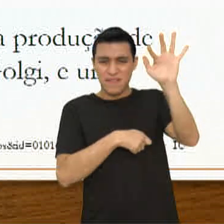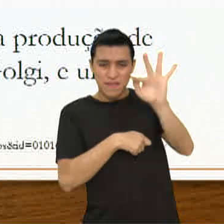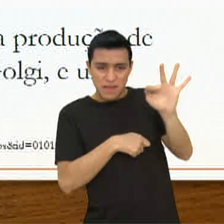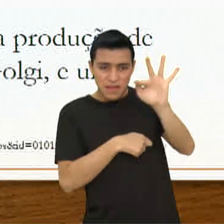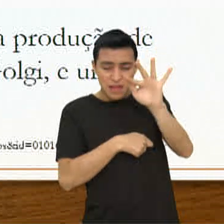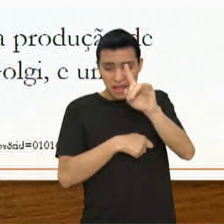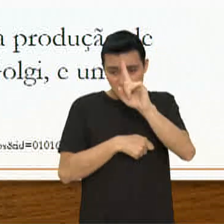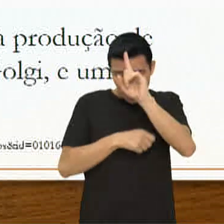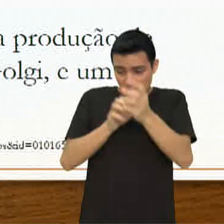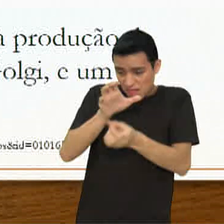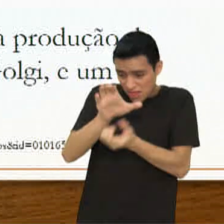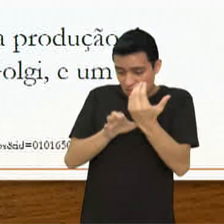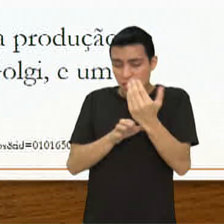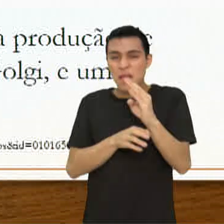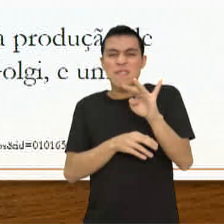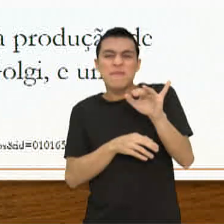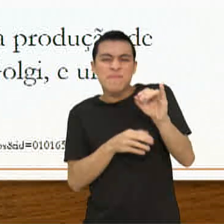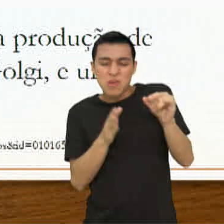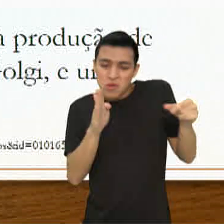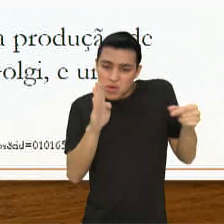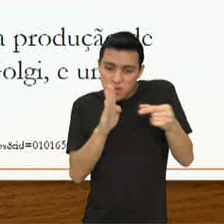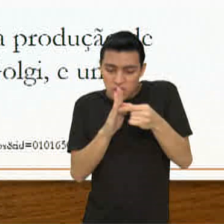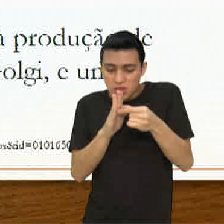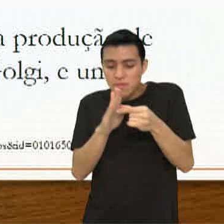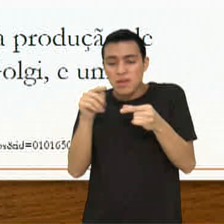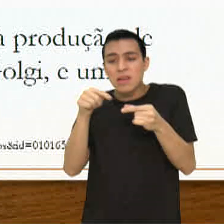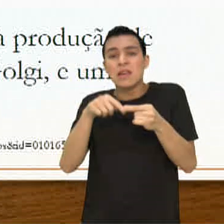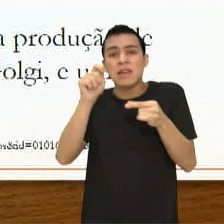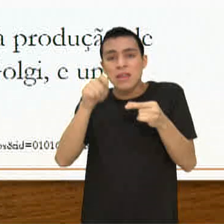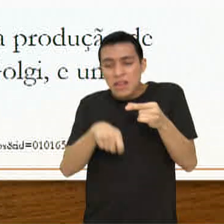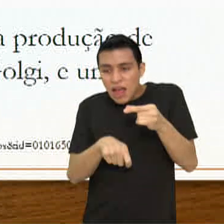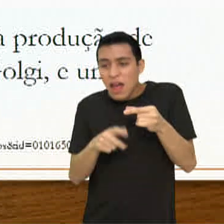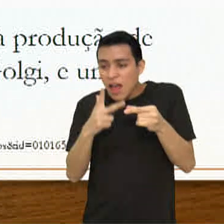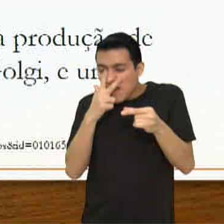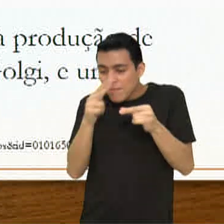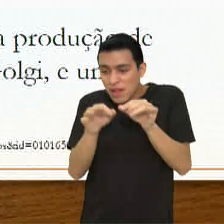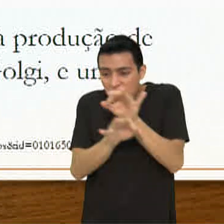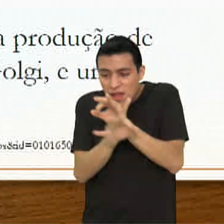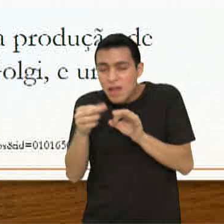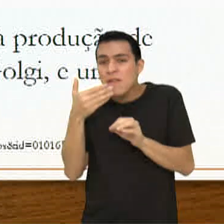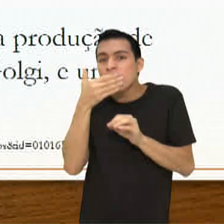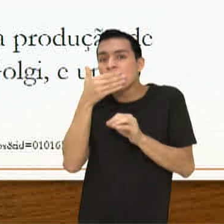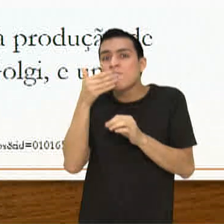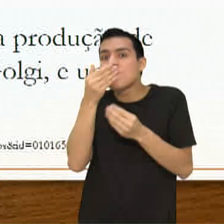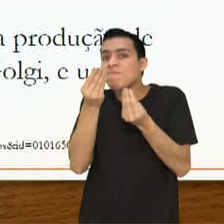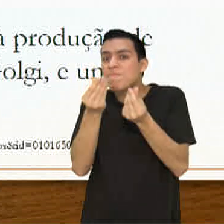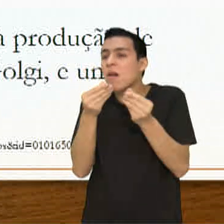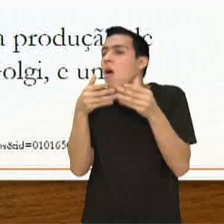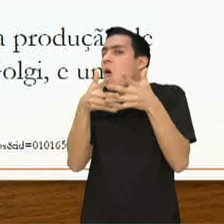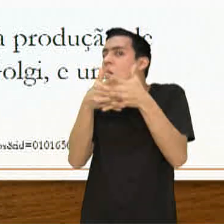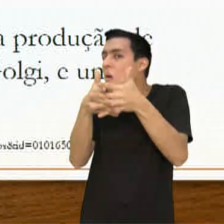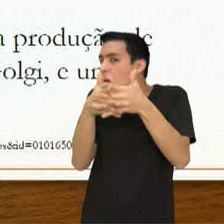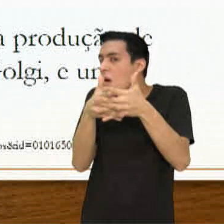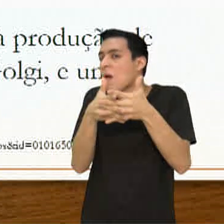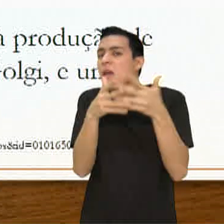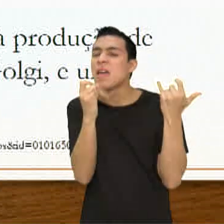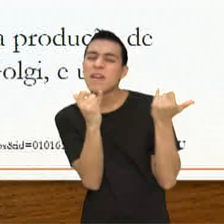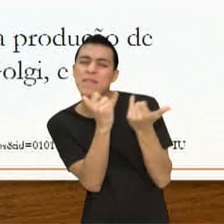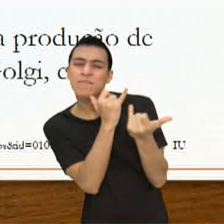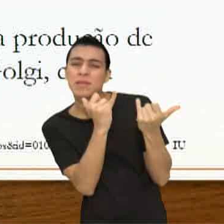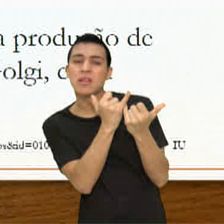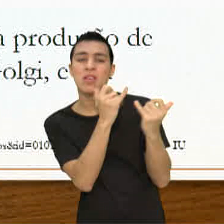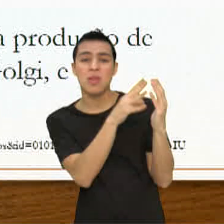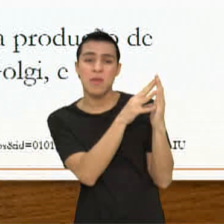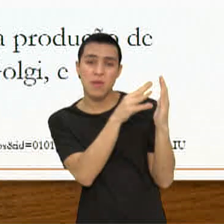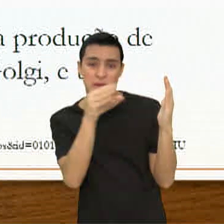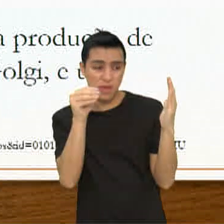um biochip capaz de construir moléculas de açúcar complexas e altamente especializadas, imitando o funcionamento de uma